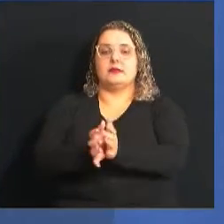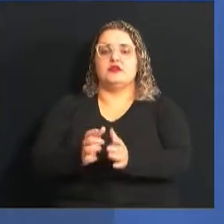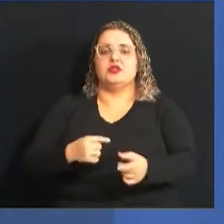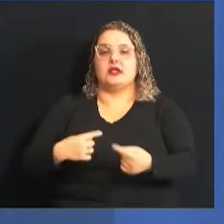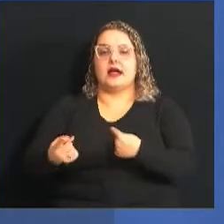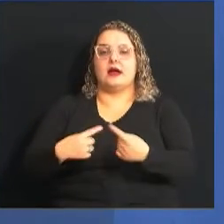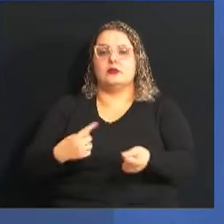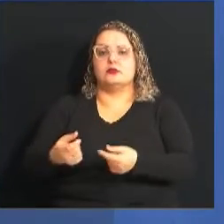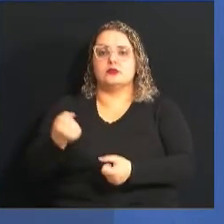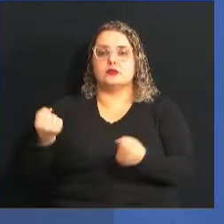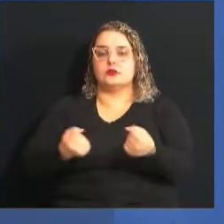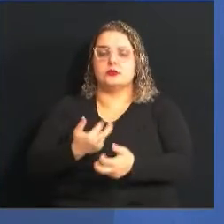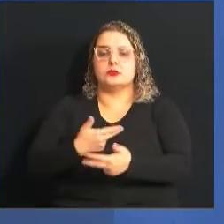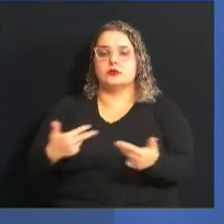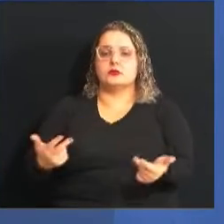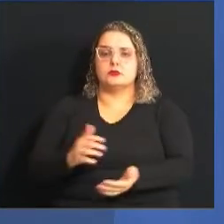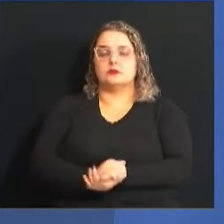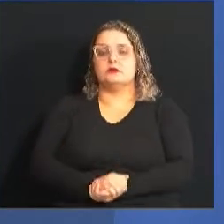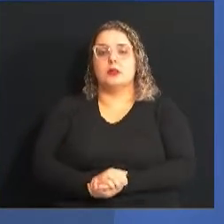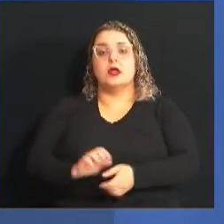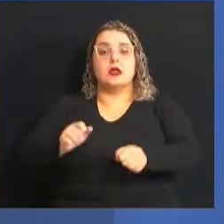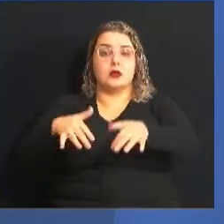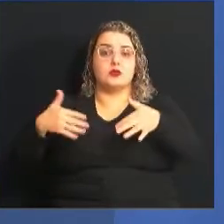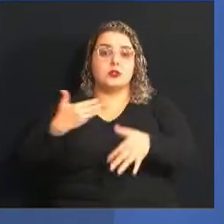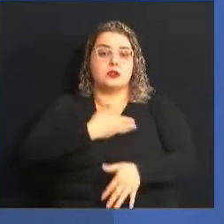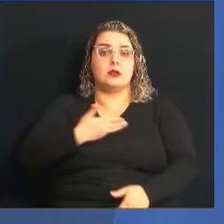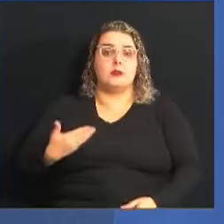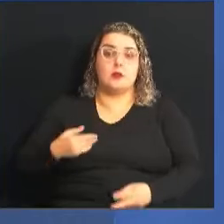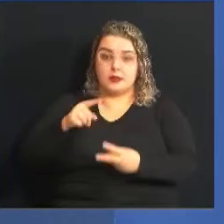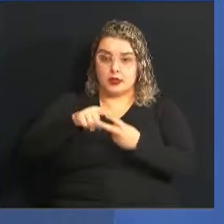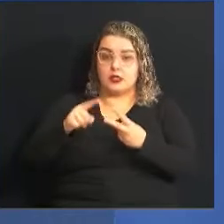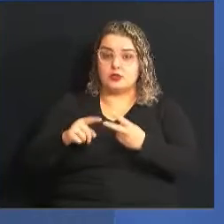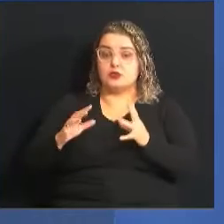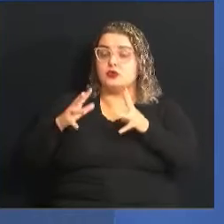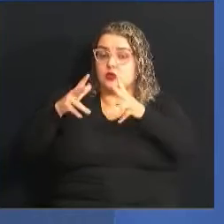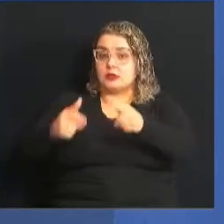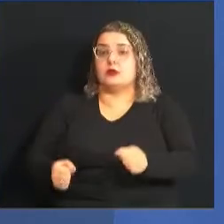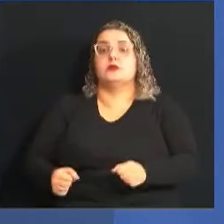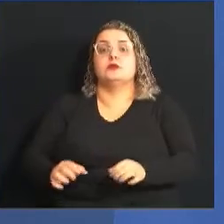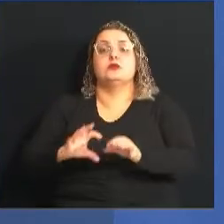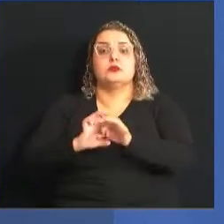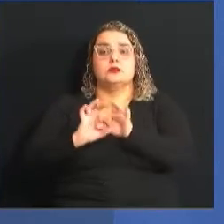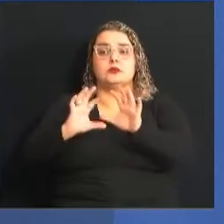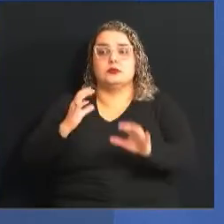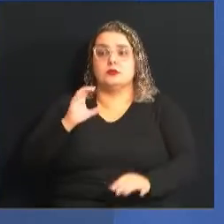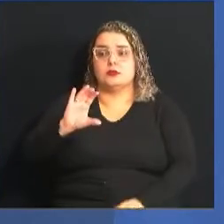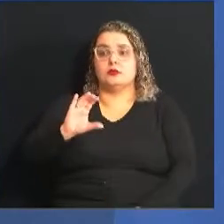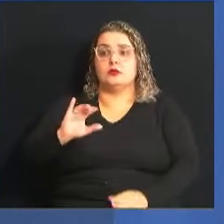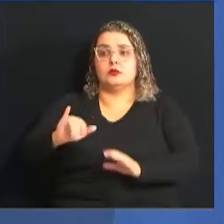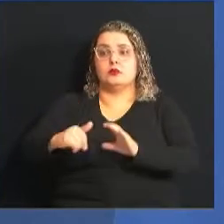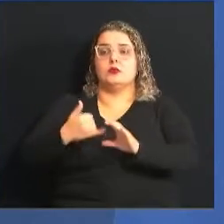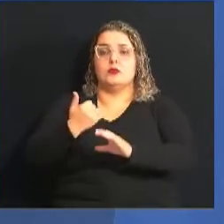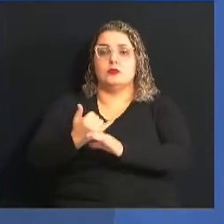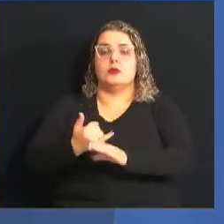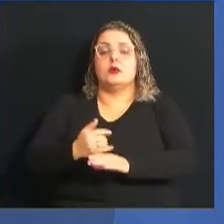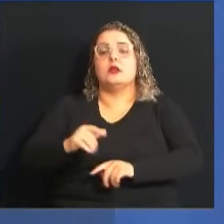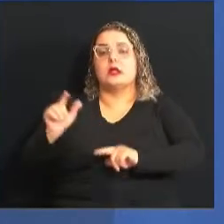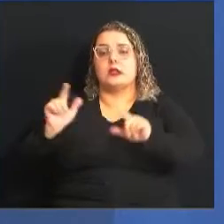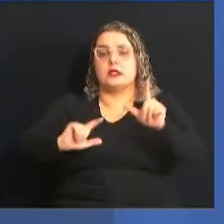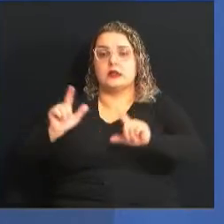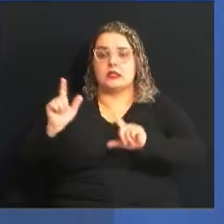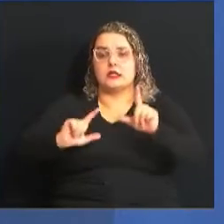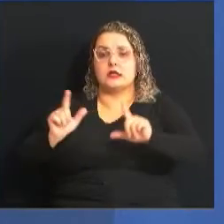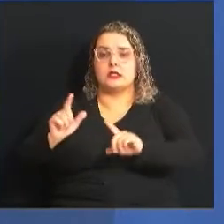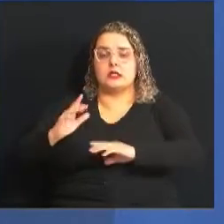E a audiência pública completa, as duas audiências públicas estão disponíveis lá no youtube.com/TV Câmara